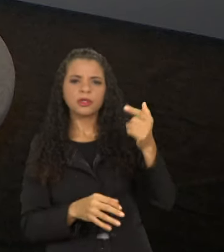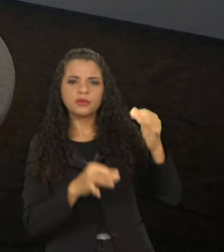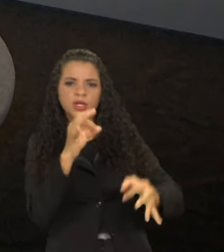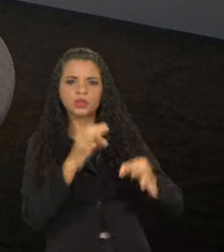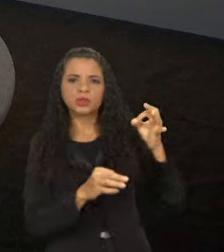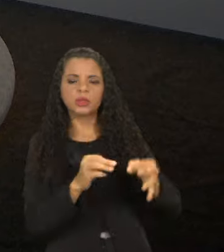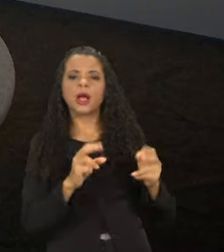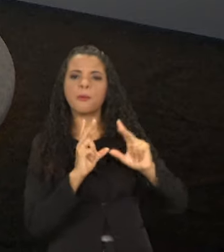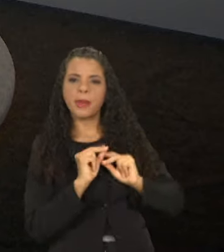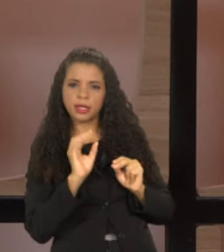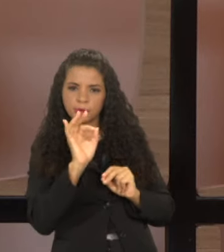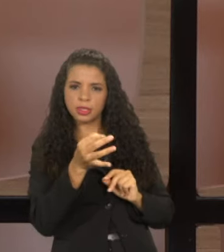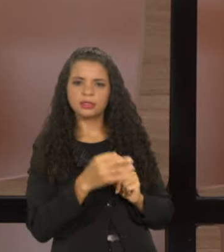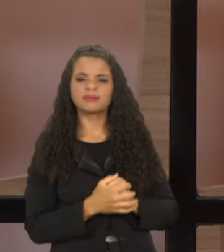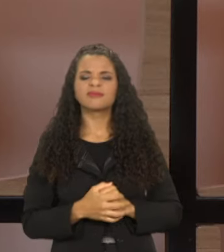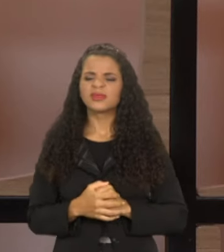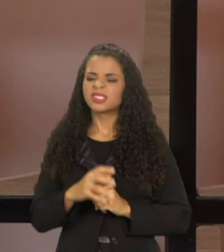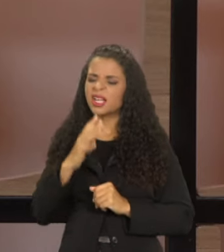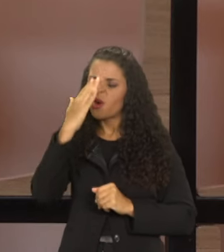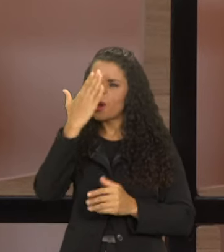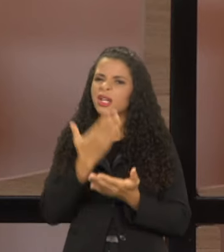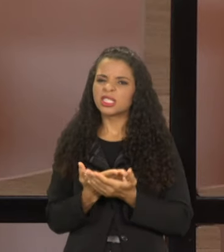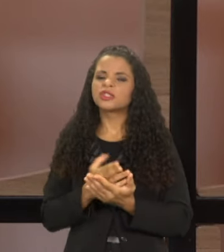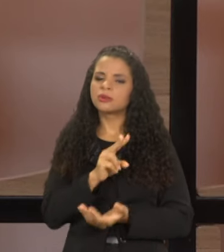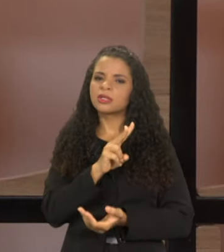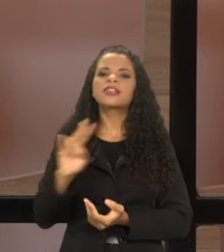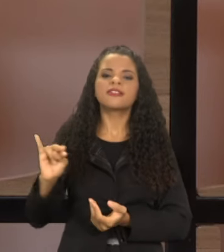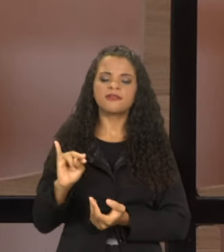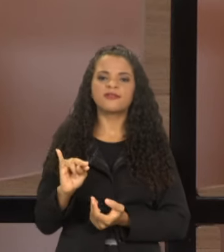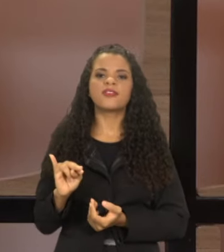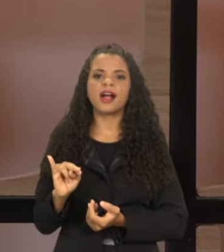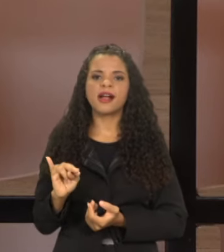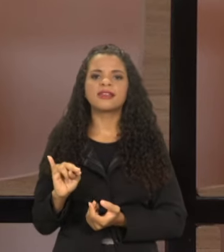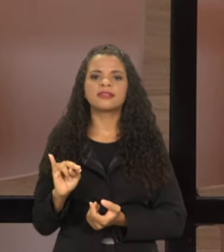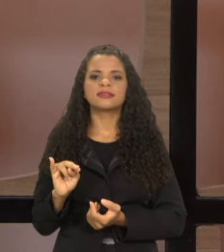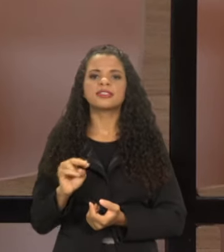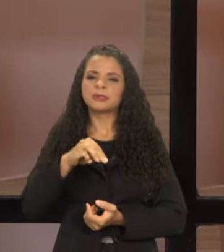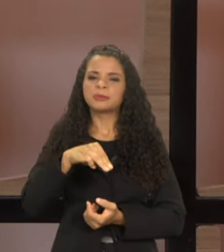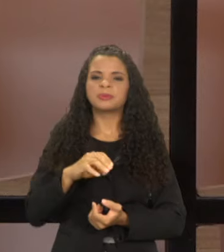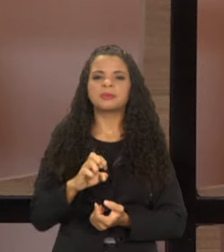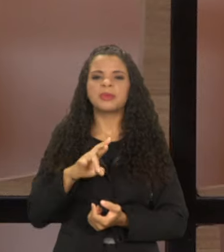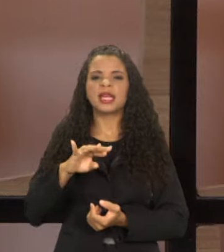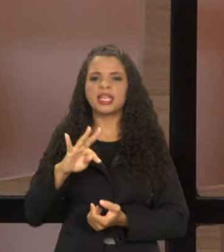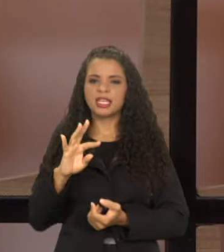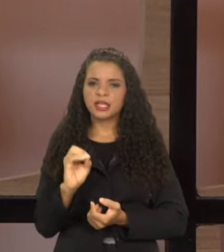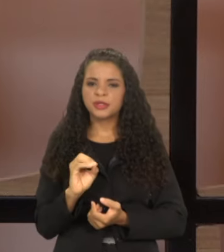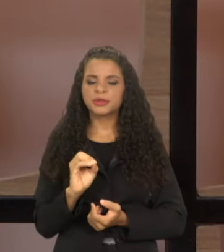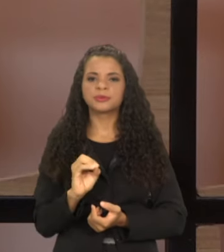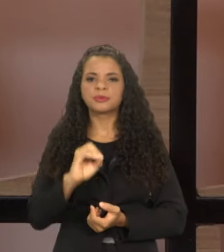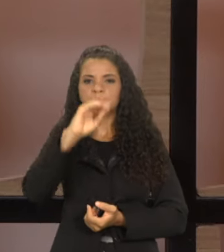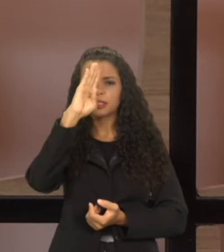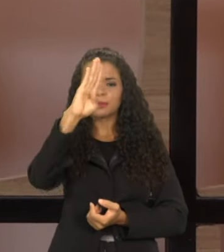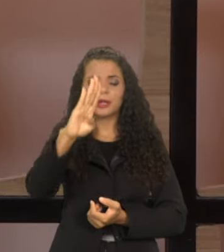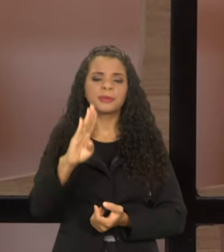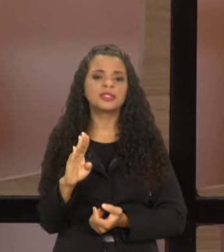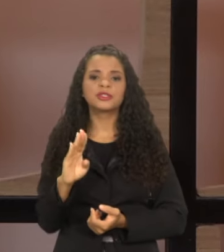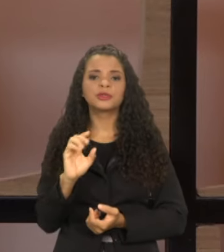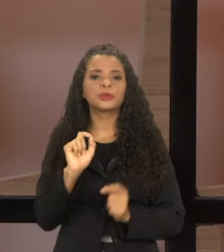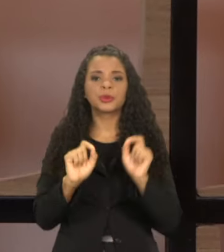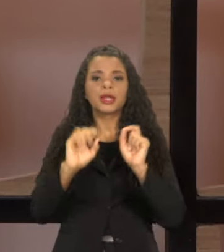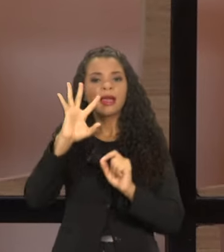mérito. A gente já tem acompanhado alguns julgamentos aqui no Supremo, principalmente quando se trata de decisões liminares, que